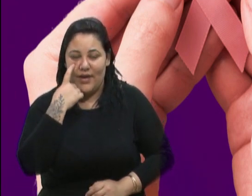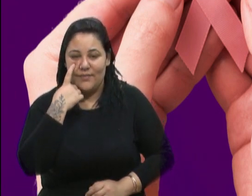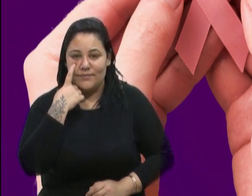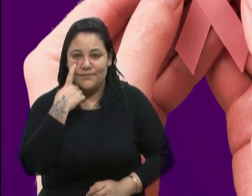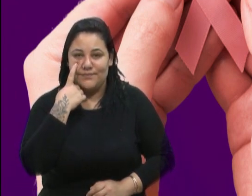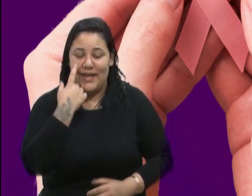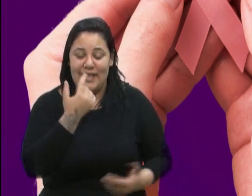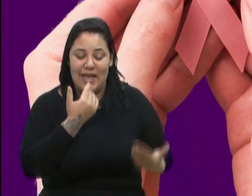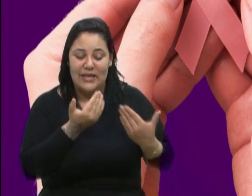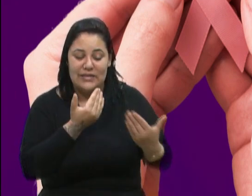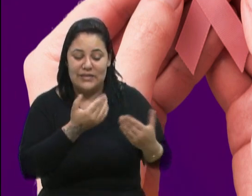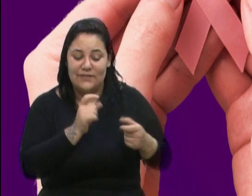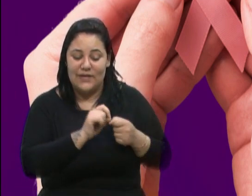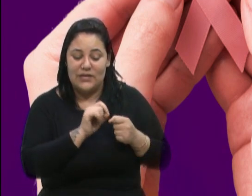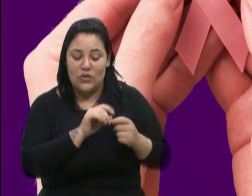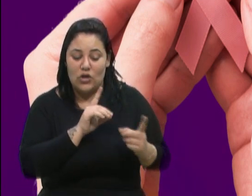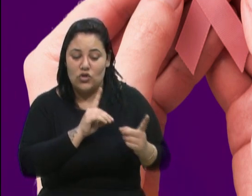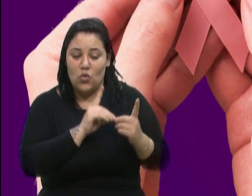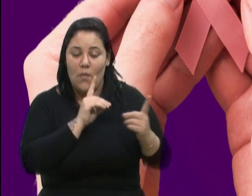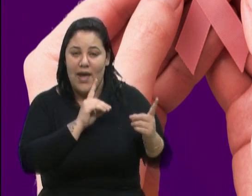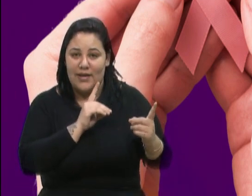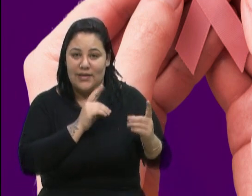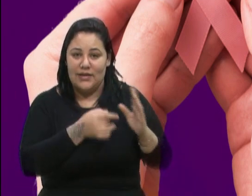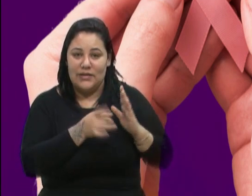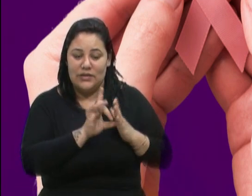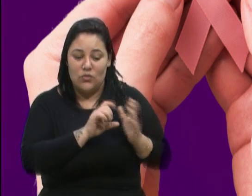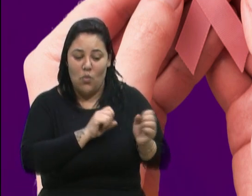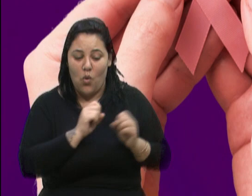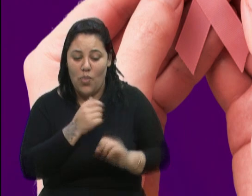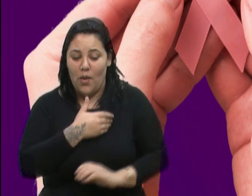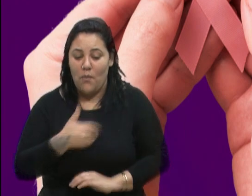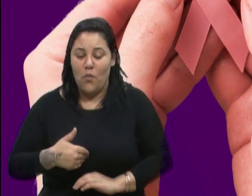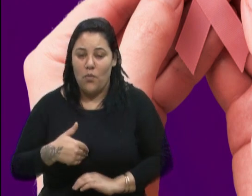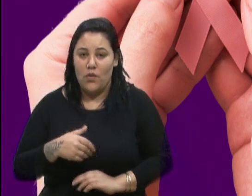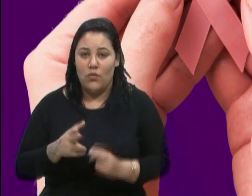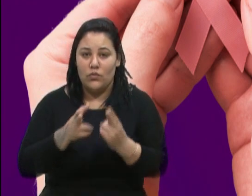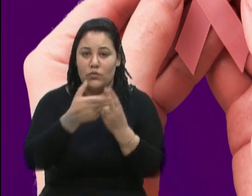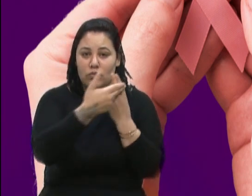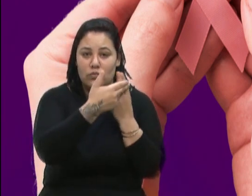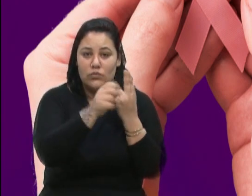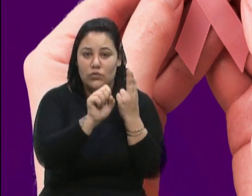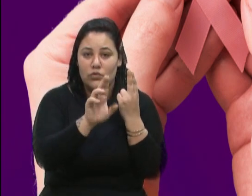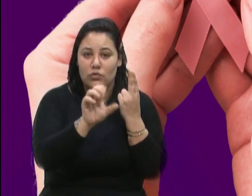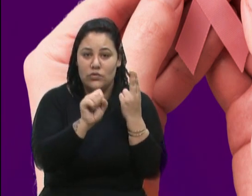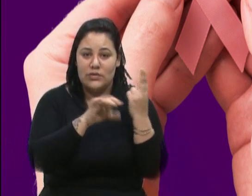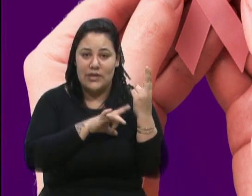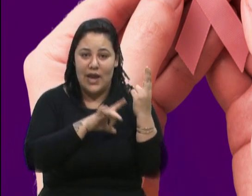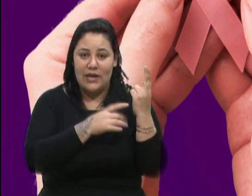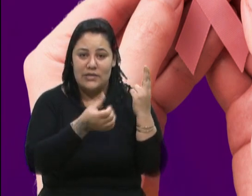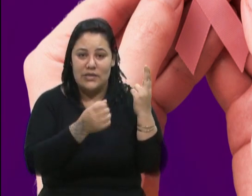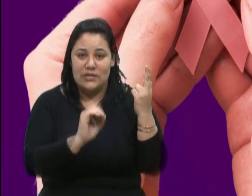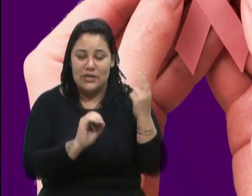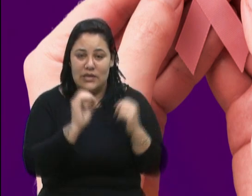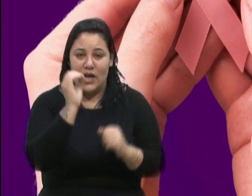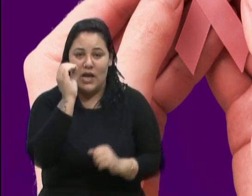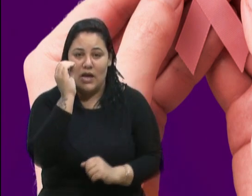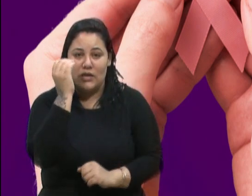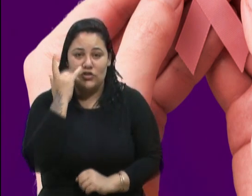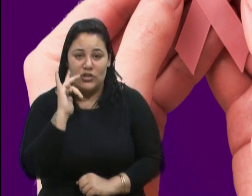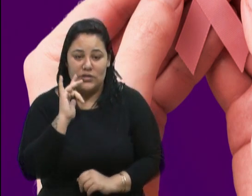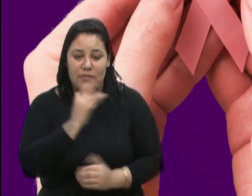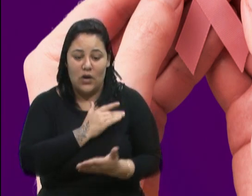partir do diagnóstico, o poder público, o SUS, tem 60 dias para